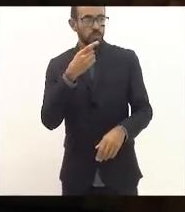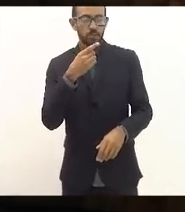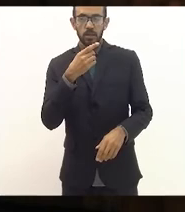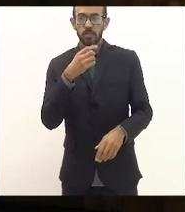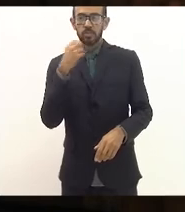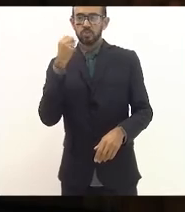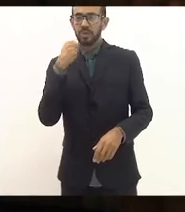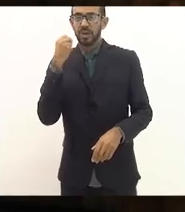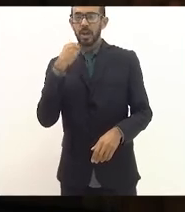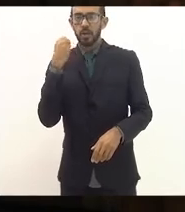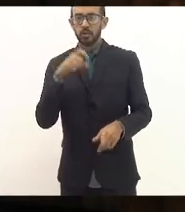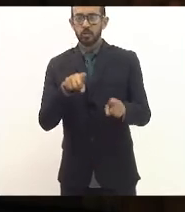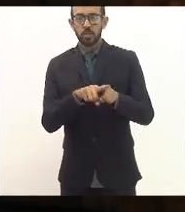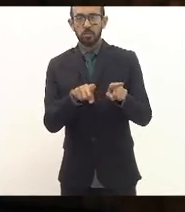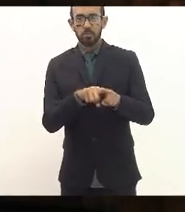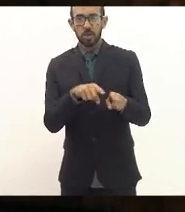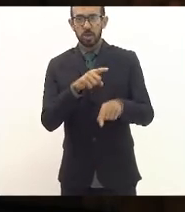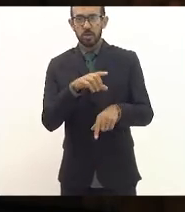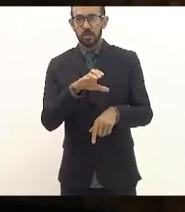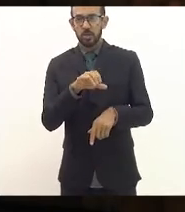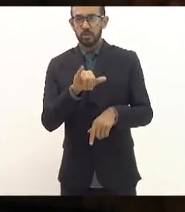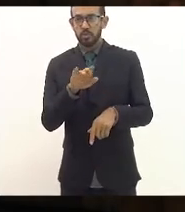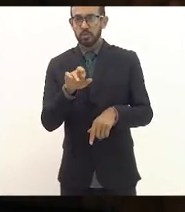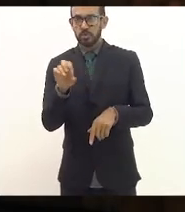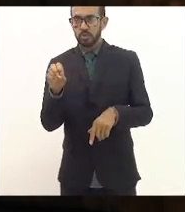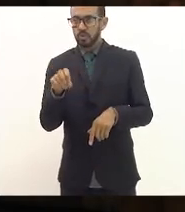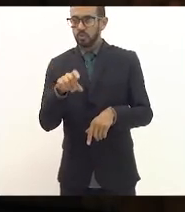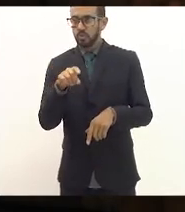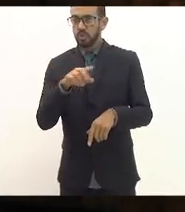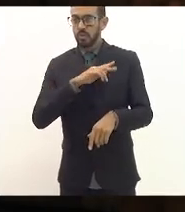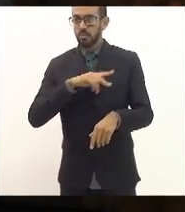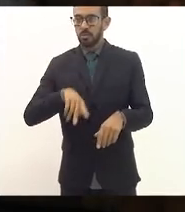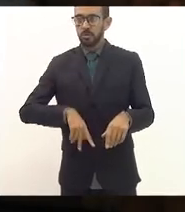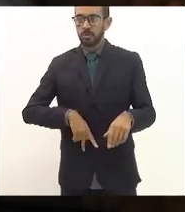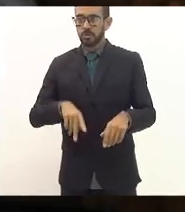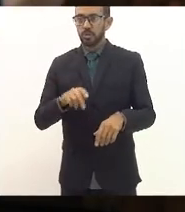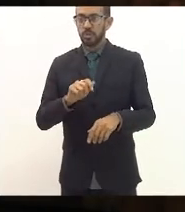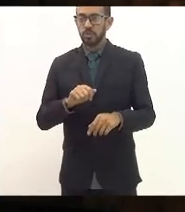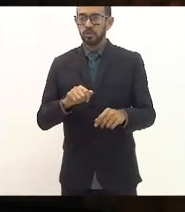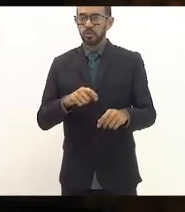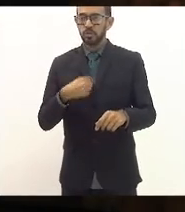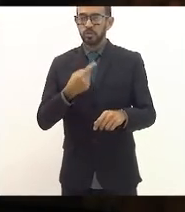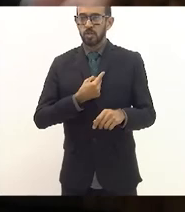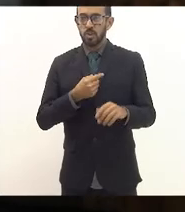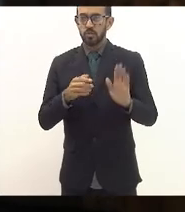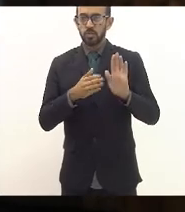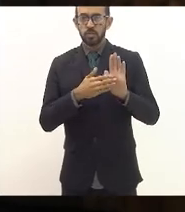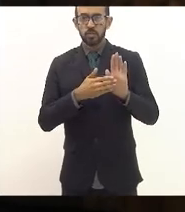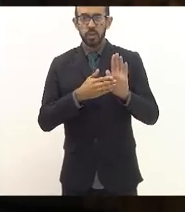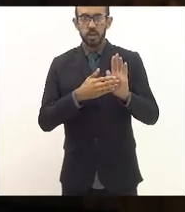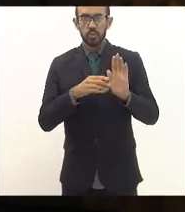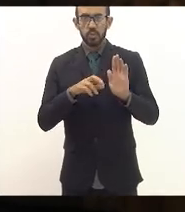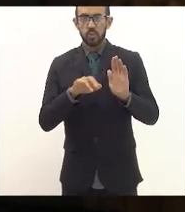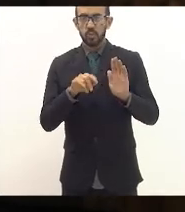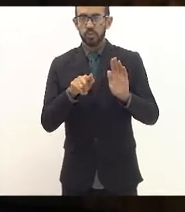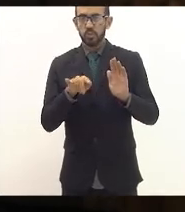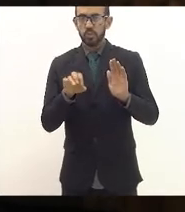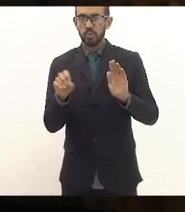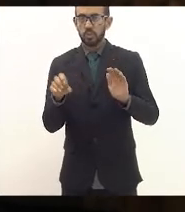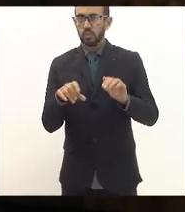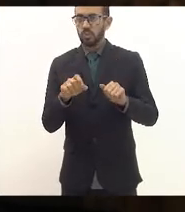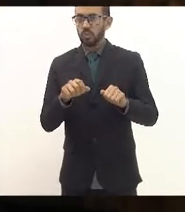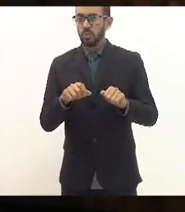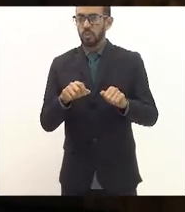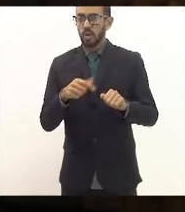Santos. Nós temos o Ciro, candidato à presidência da República, nosso candidato, Rodrigo Neves ainda aqui ao governo